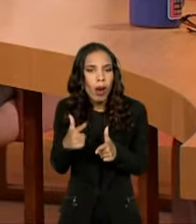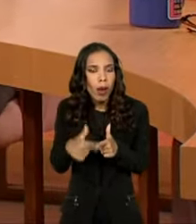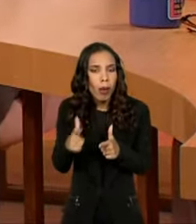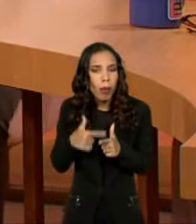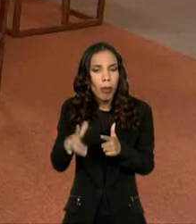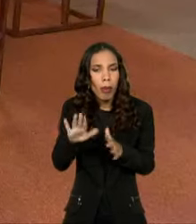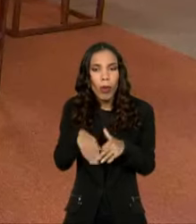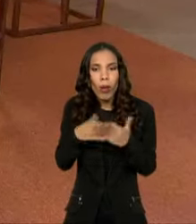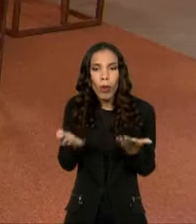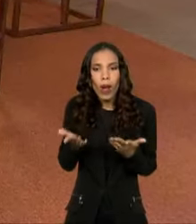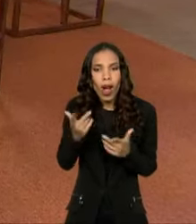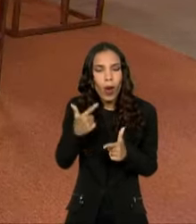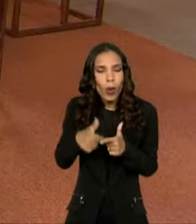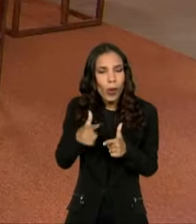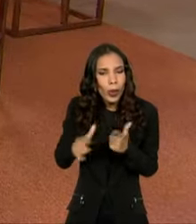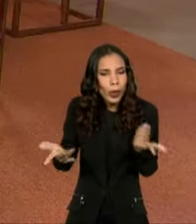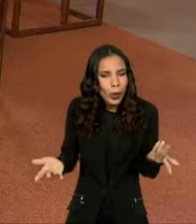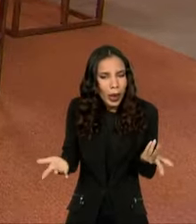via TV Globinho. Eu